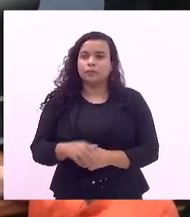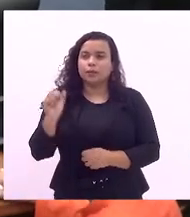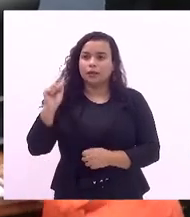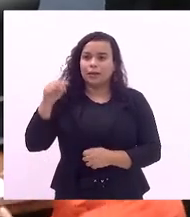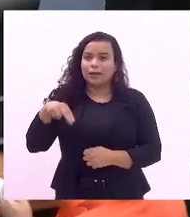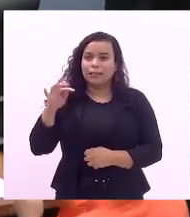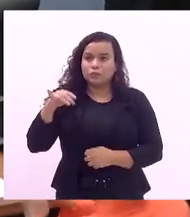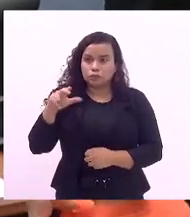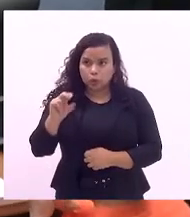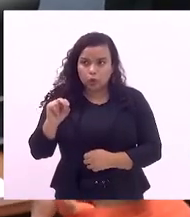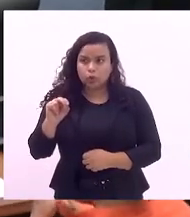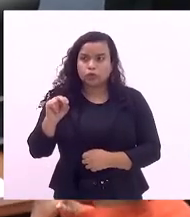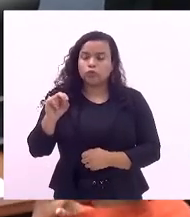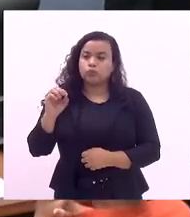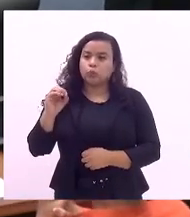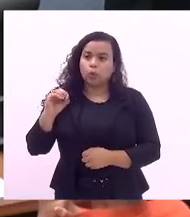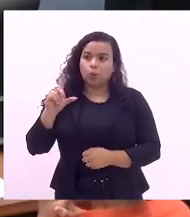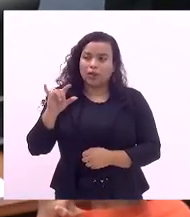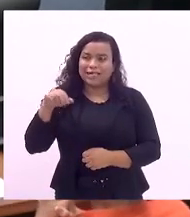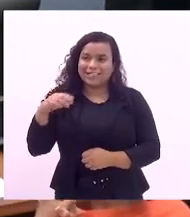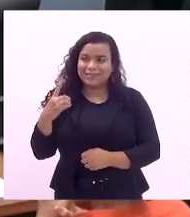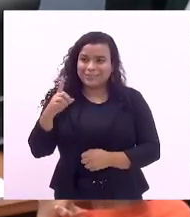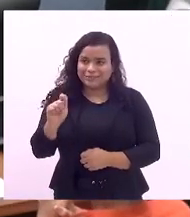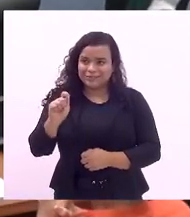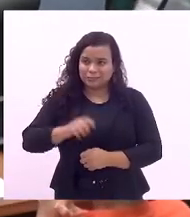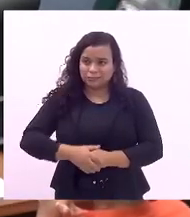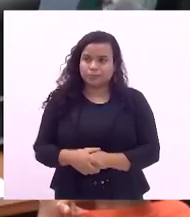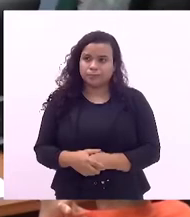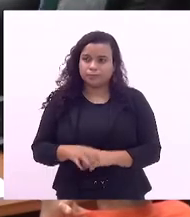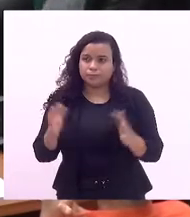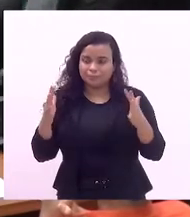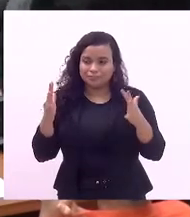Antonio Augusto Deolinda Santos